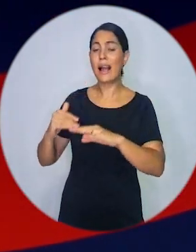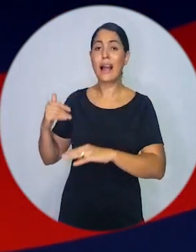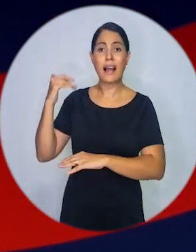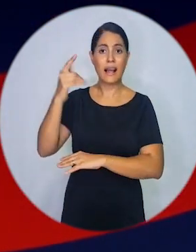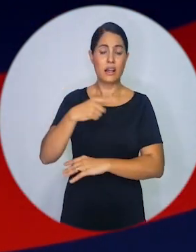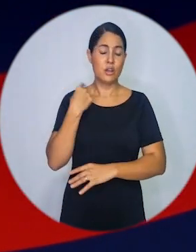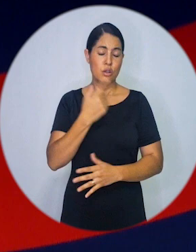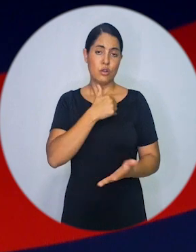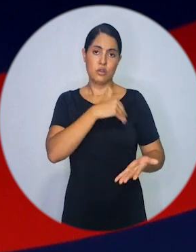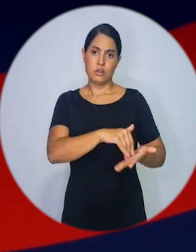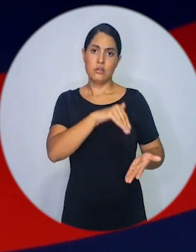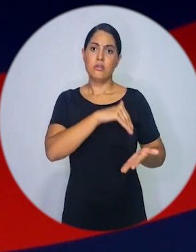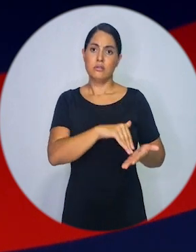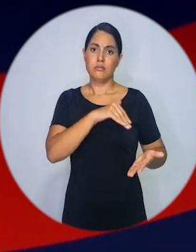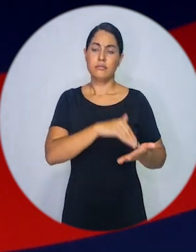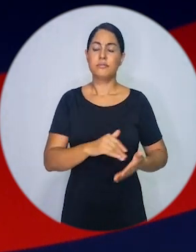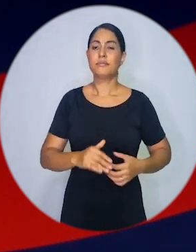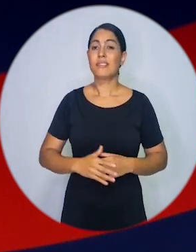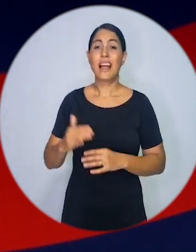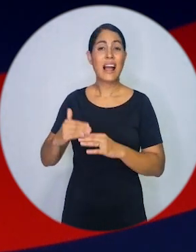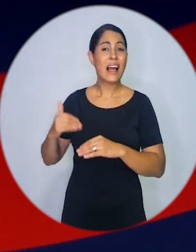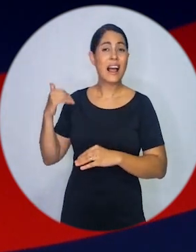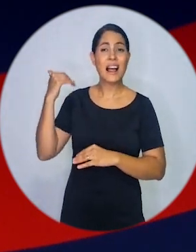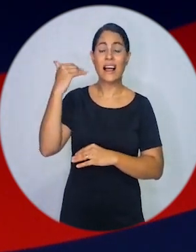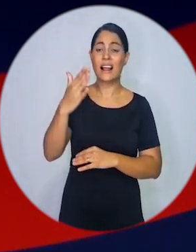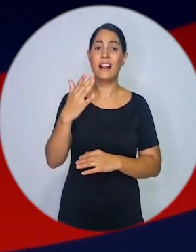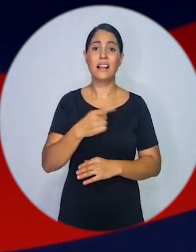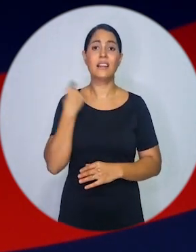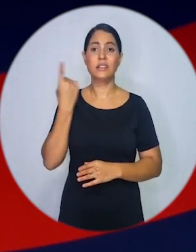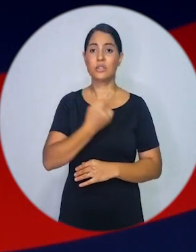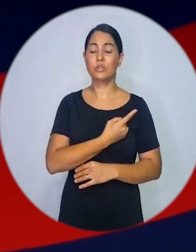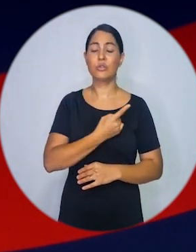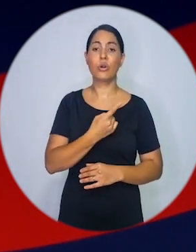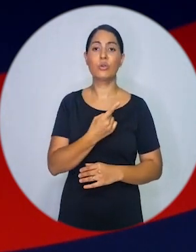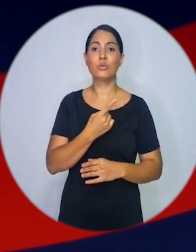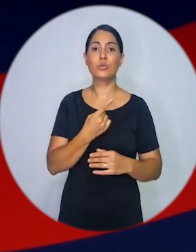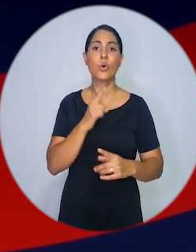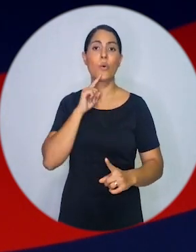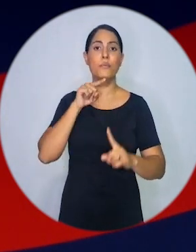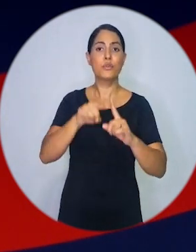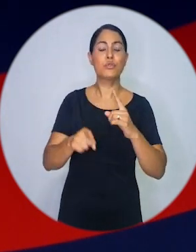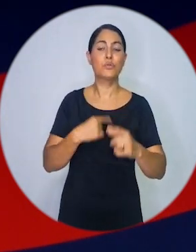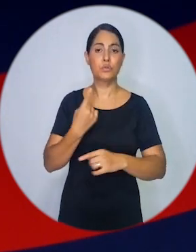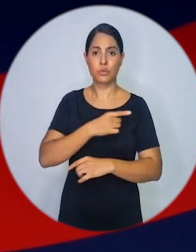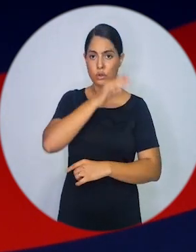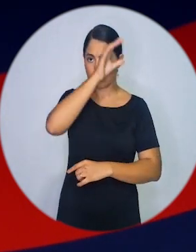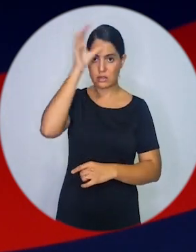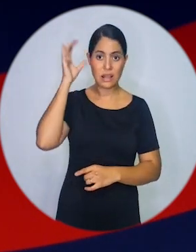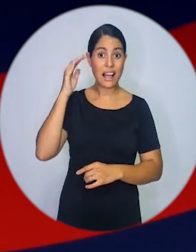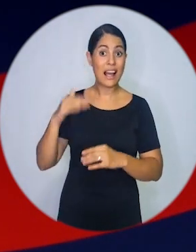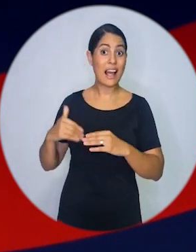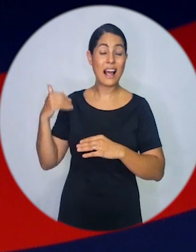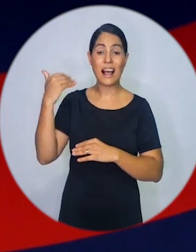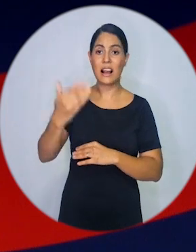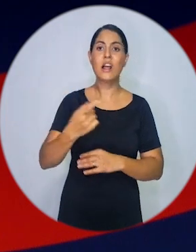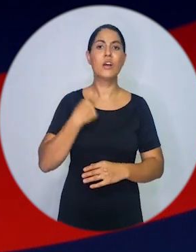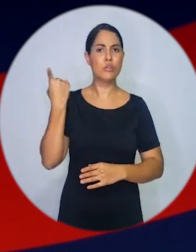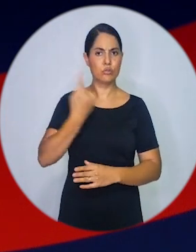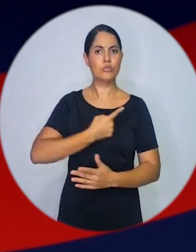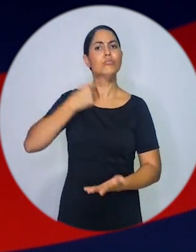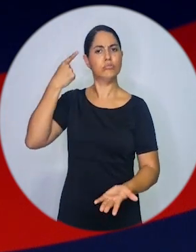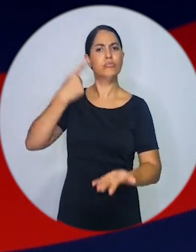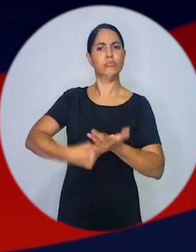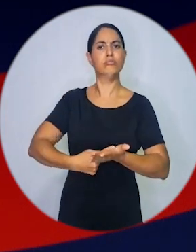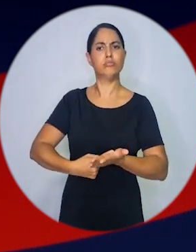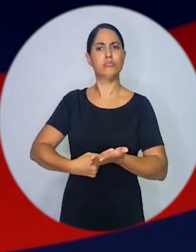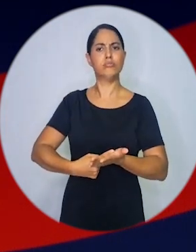para além dos nossos escritórios, para além das nossas causas e dos nossos clientes, que nós